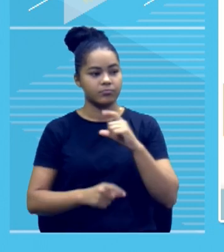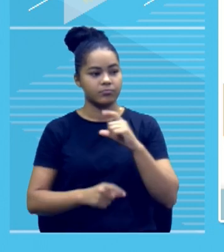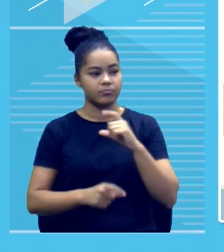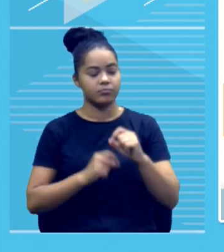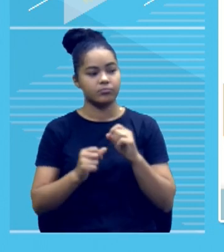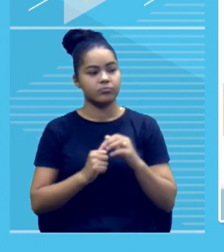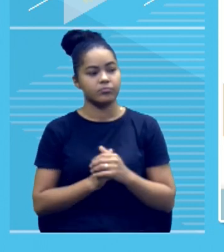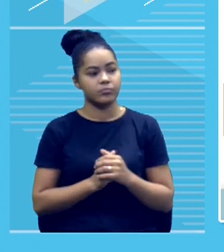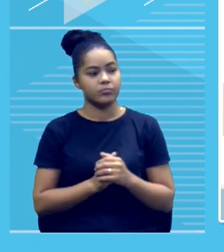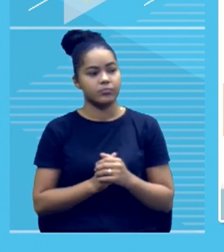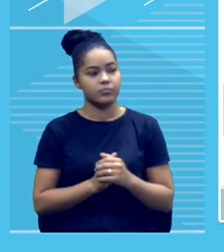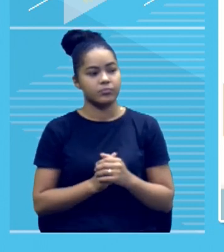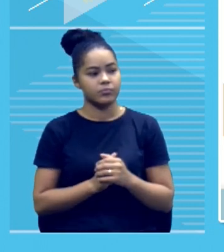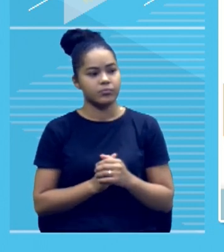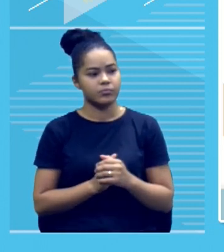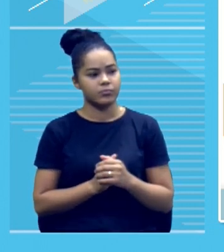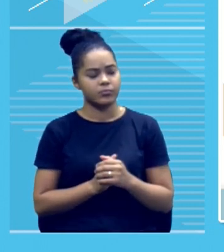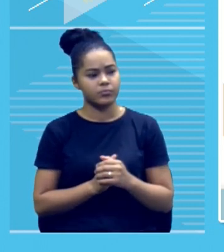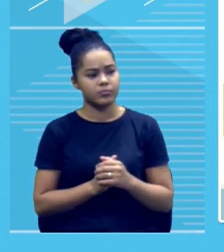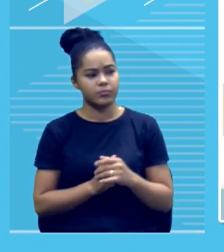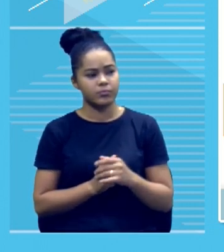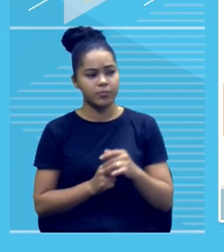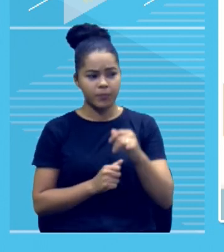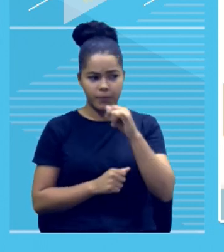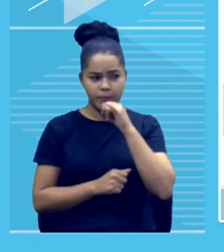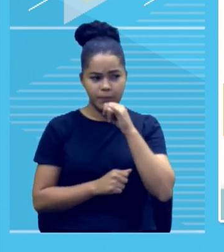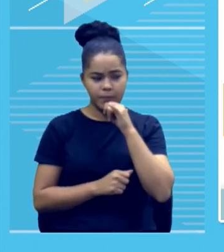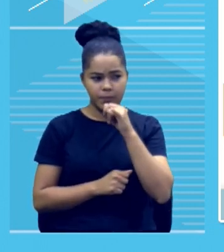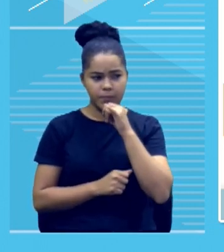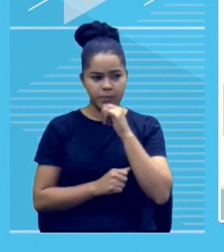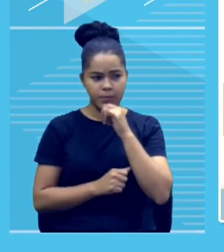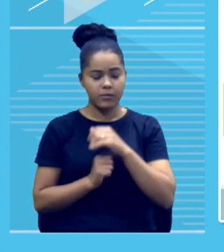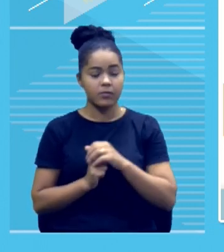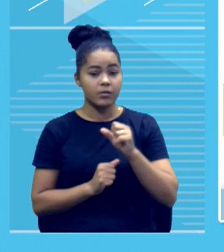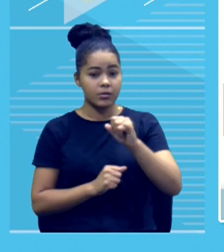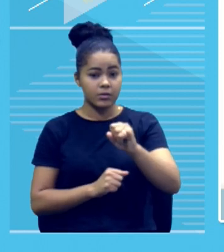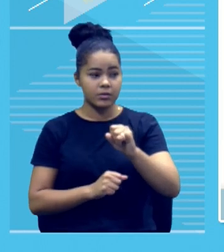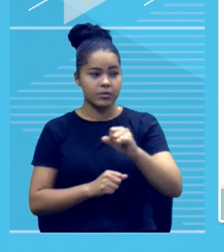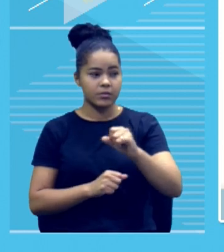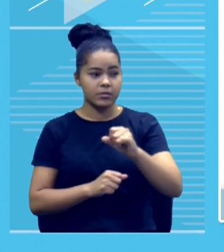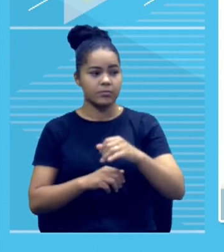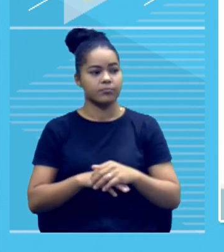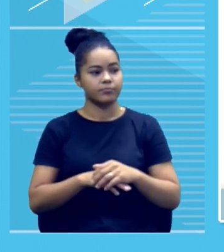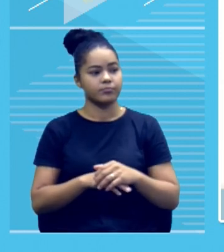plano. Agora, se você colocar uma substância